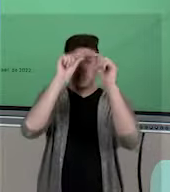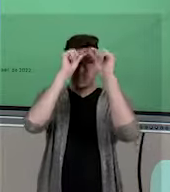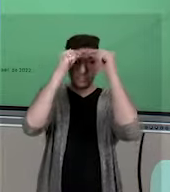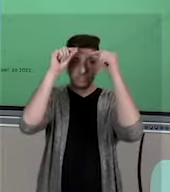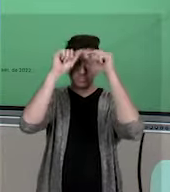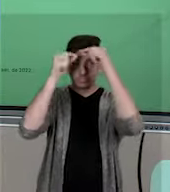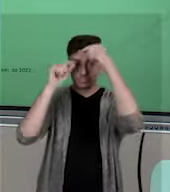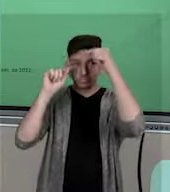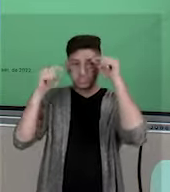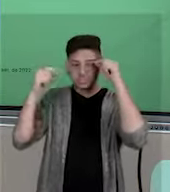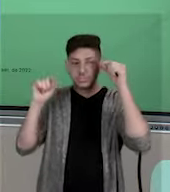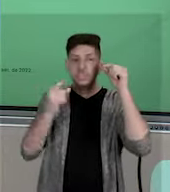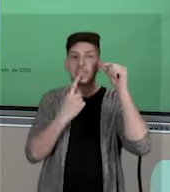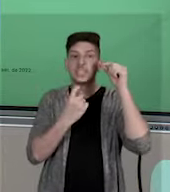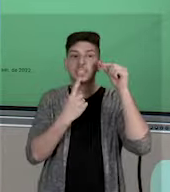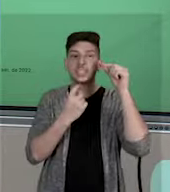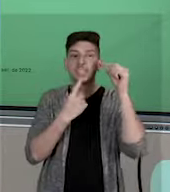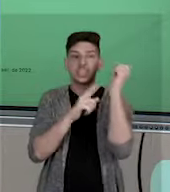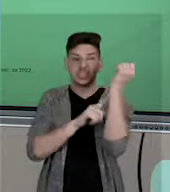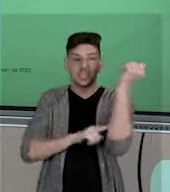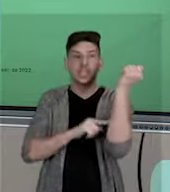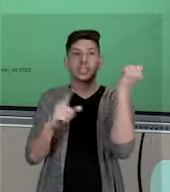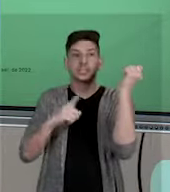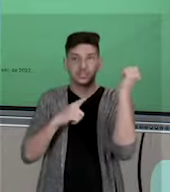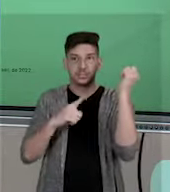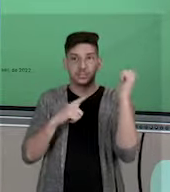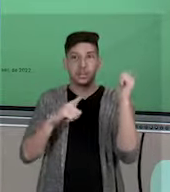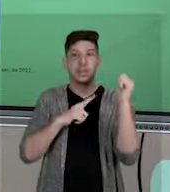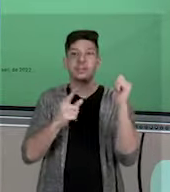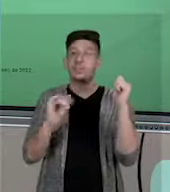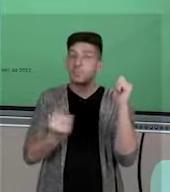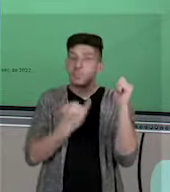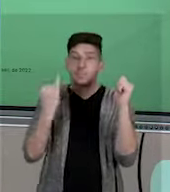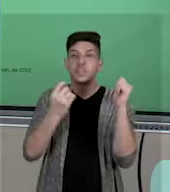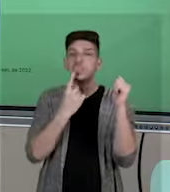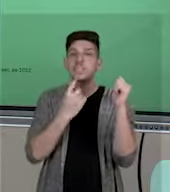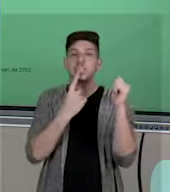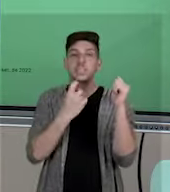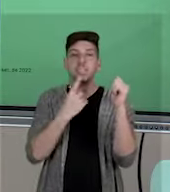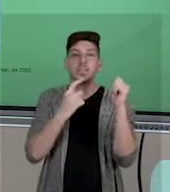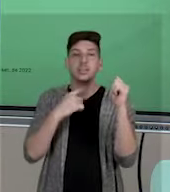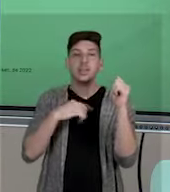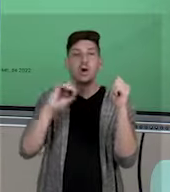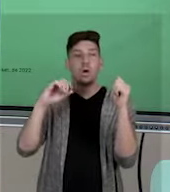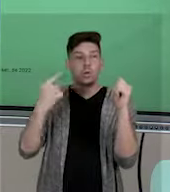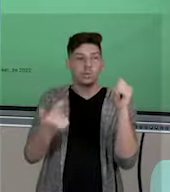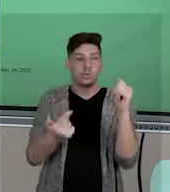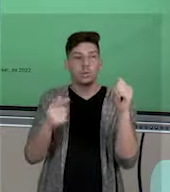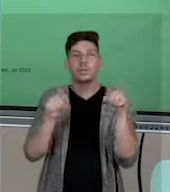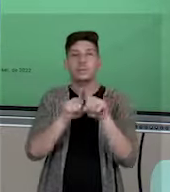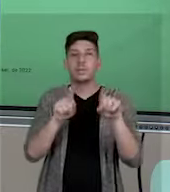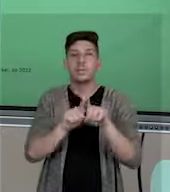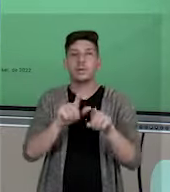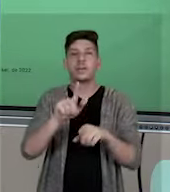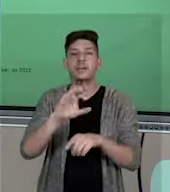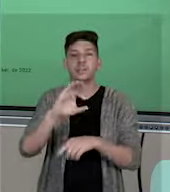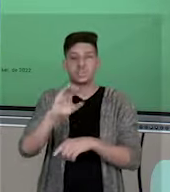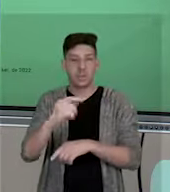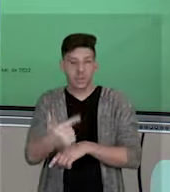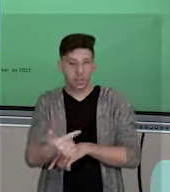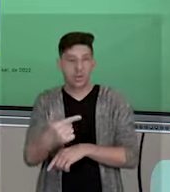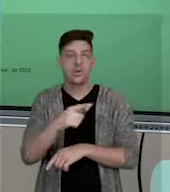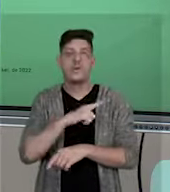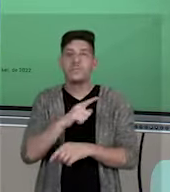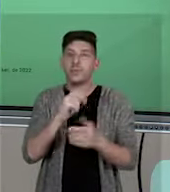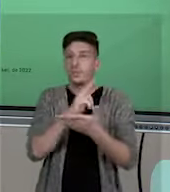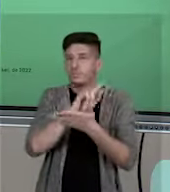tem o sangue, precisa ter sangue. O sangue levando os nutrientes, levando o oxigênio, retirando o gás carbônico, retirando as excretas,